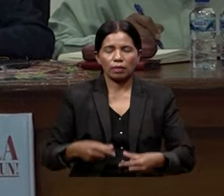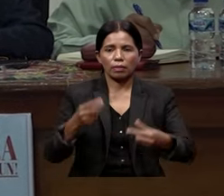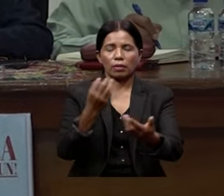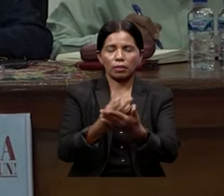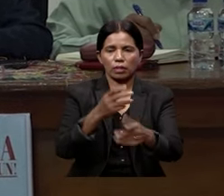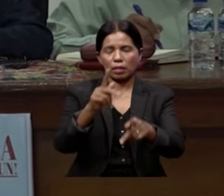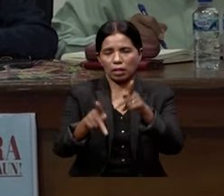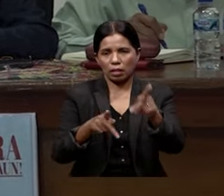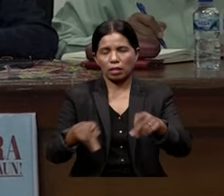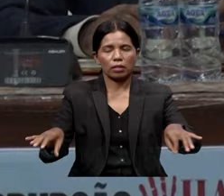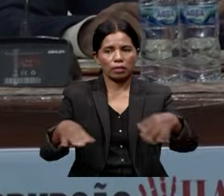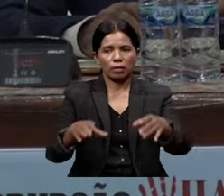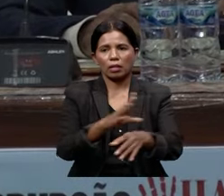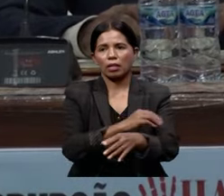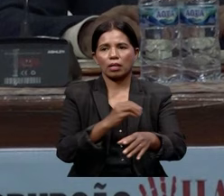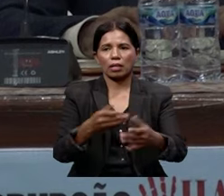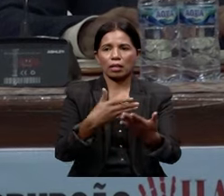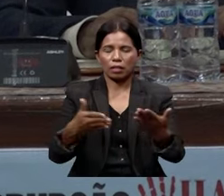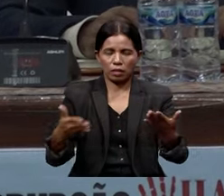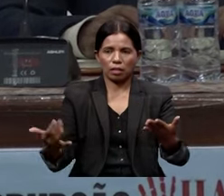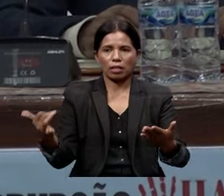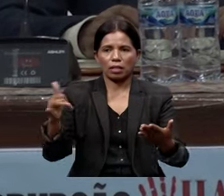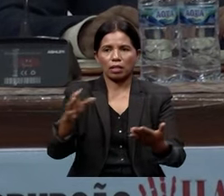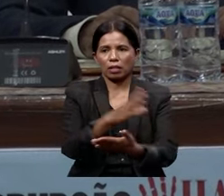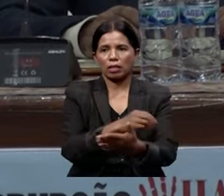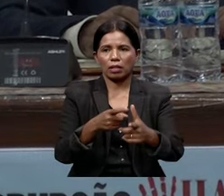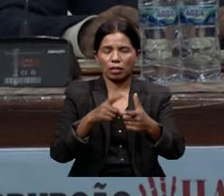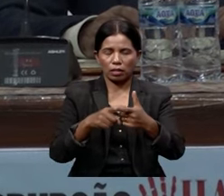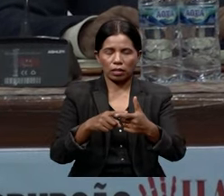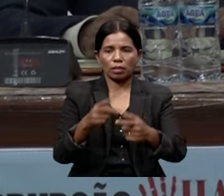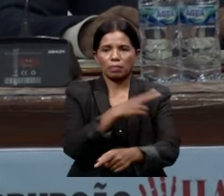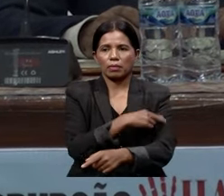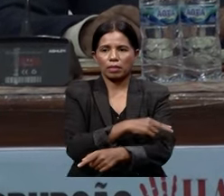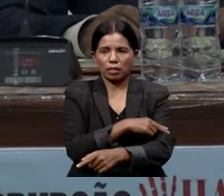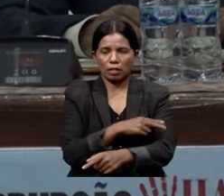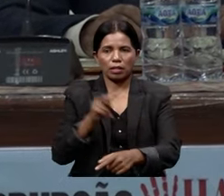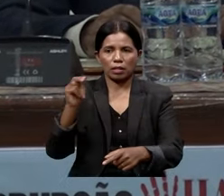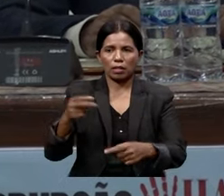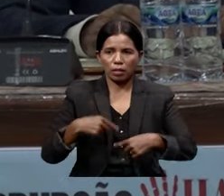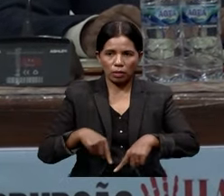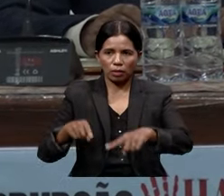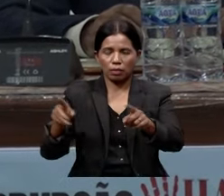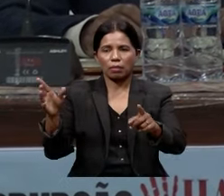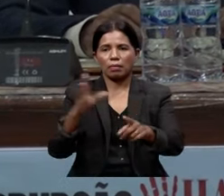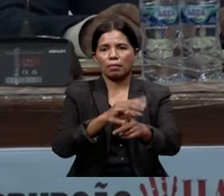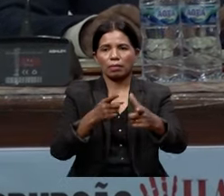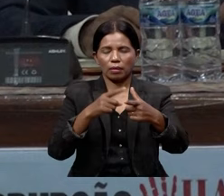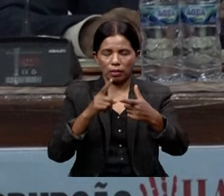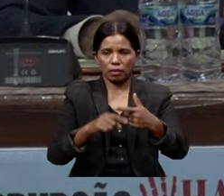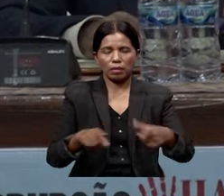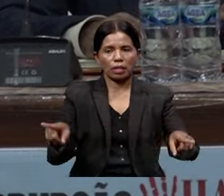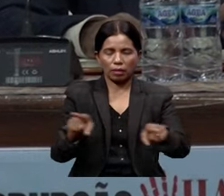ema, sirvi selar negari, sasan serna patrimoni hospitalnya, ite bosira lor sai ba hediur, nah ite